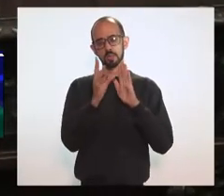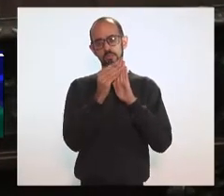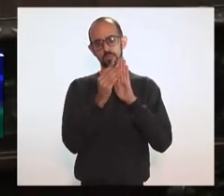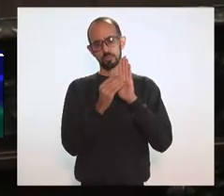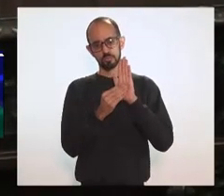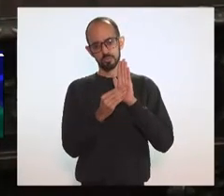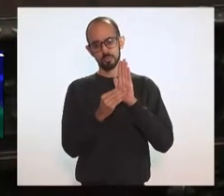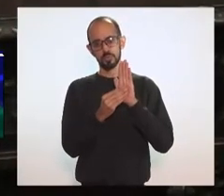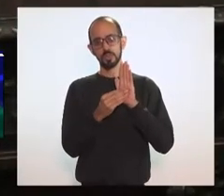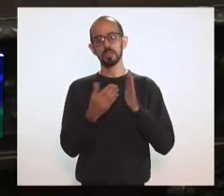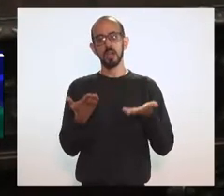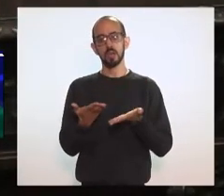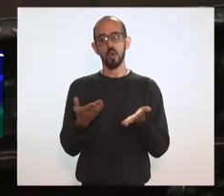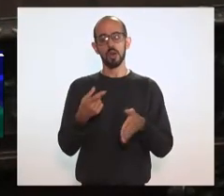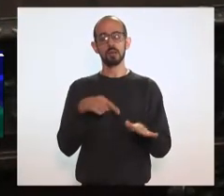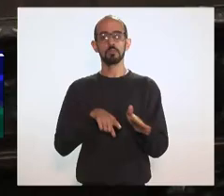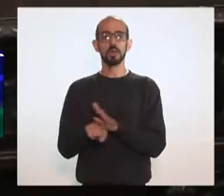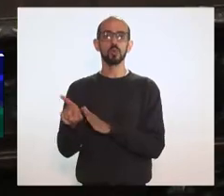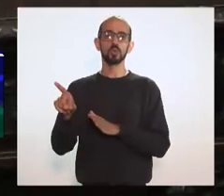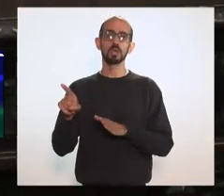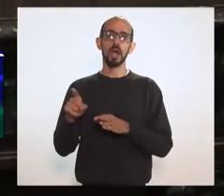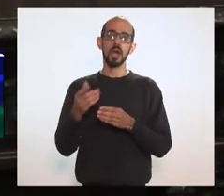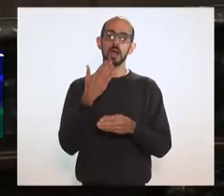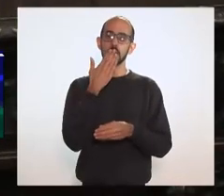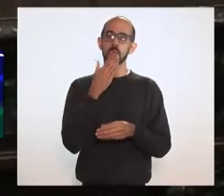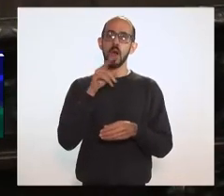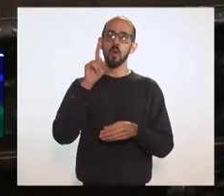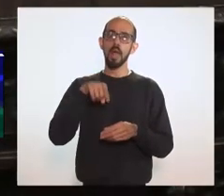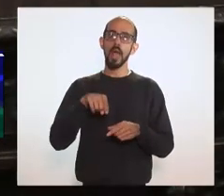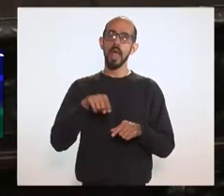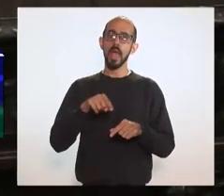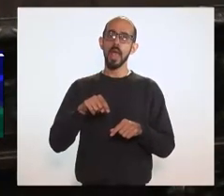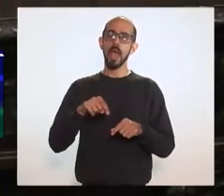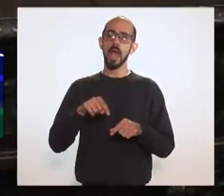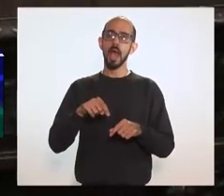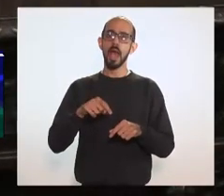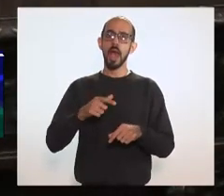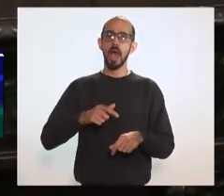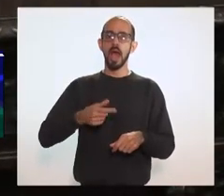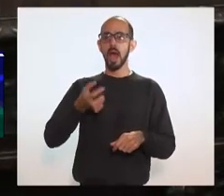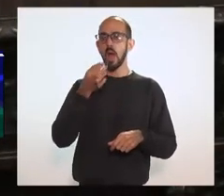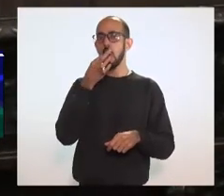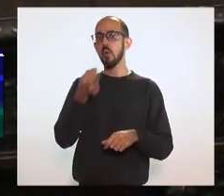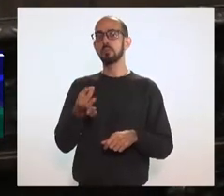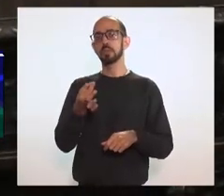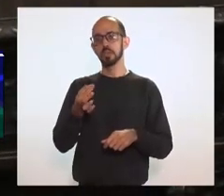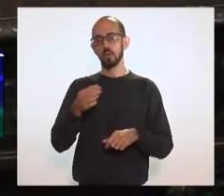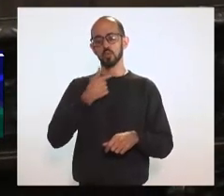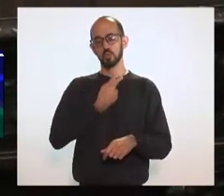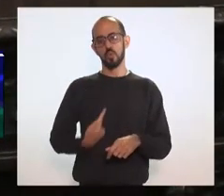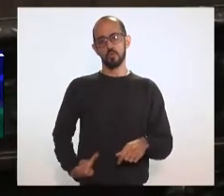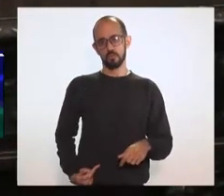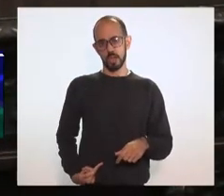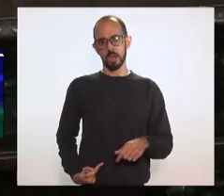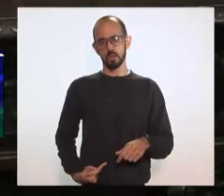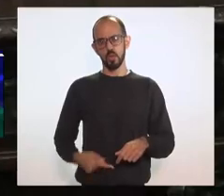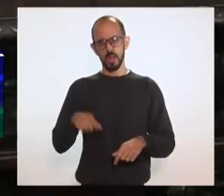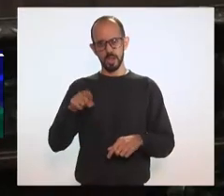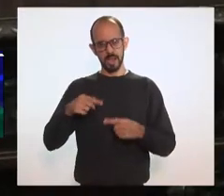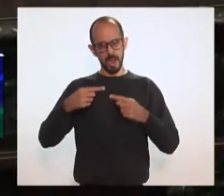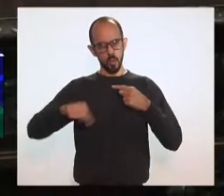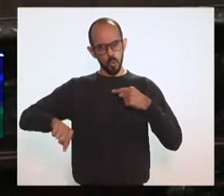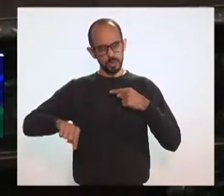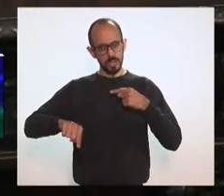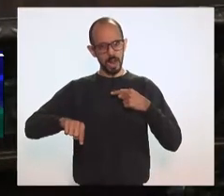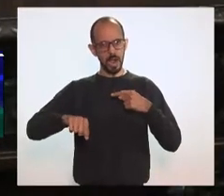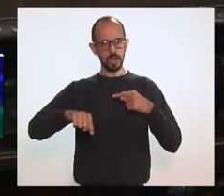tribuna perguntar qual é a efetiva posição do governo estadual sobre esse texto. Ele é contrário apenas na